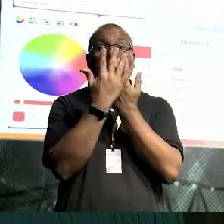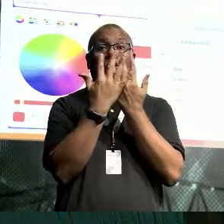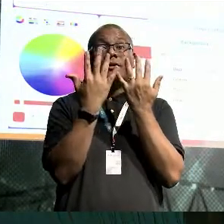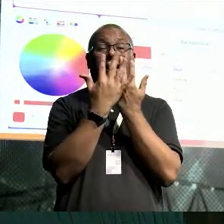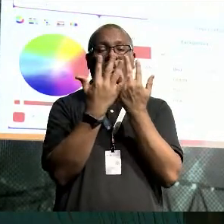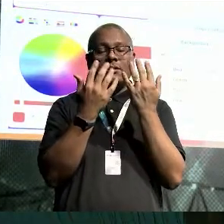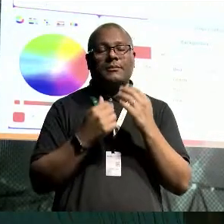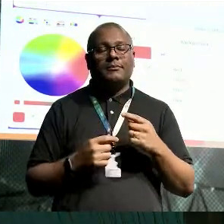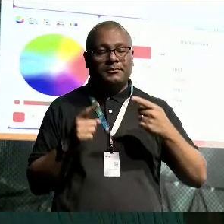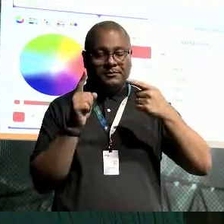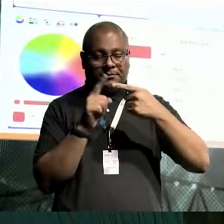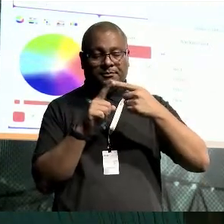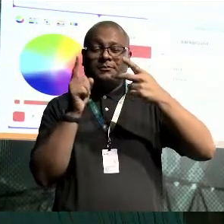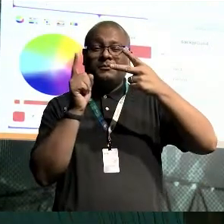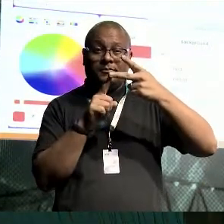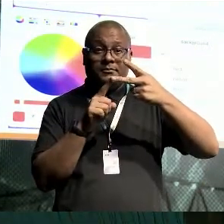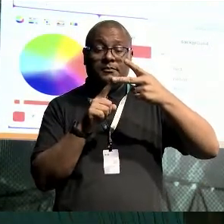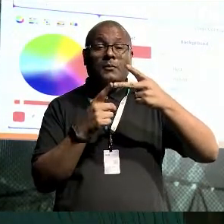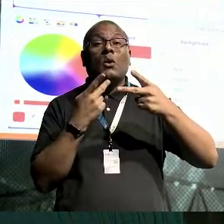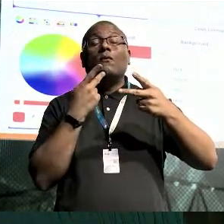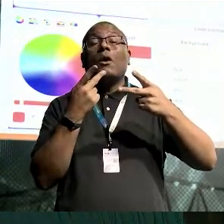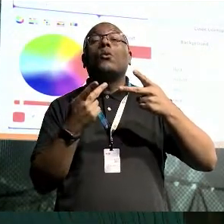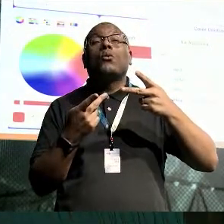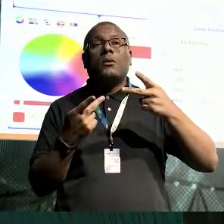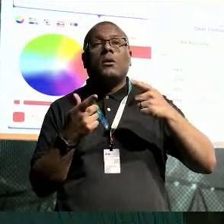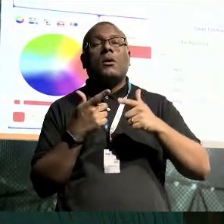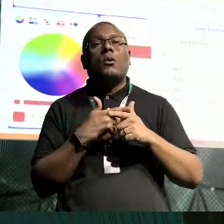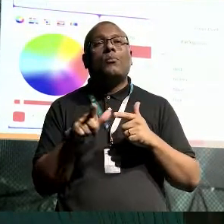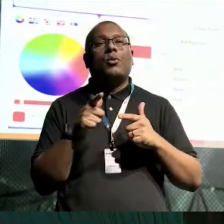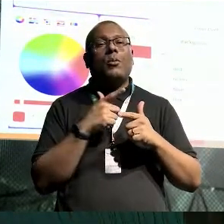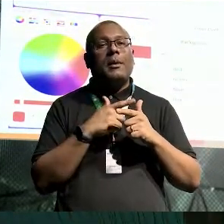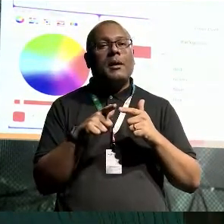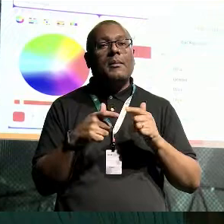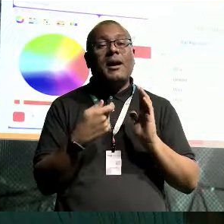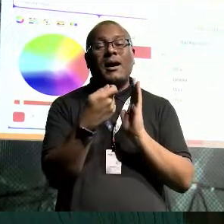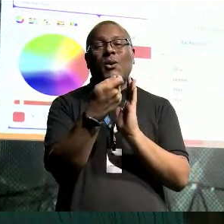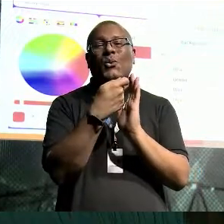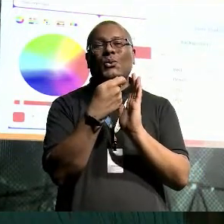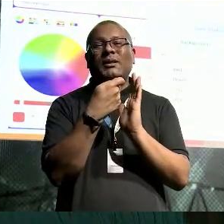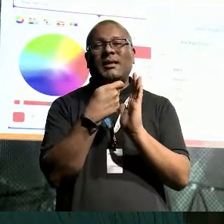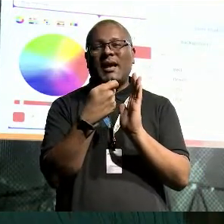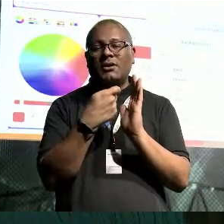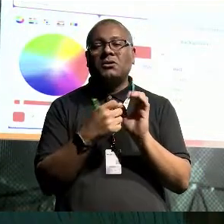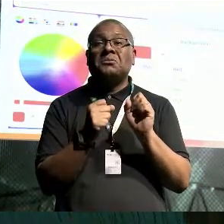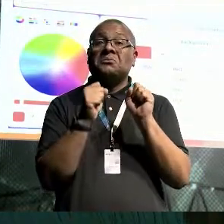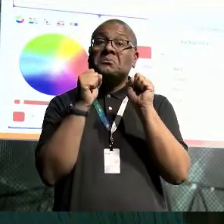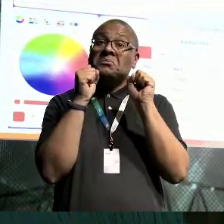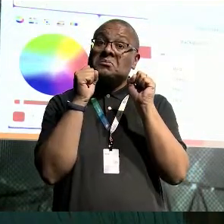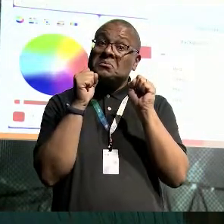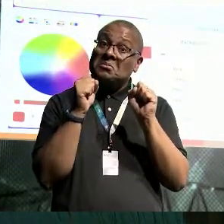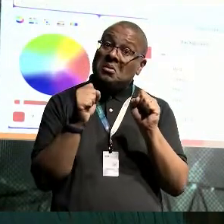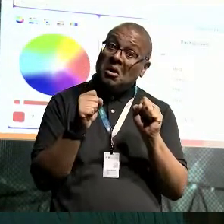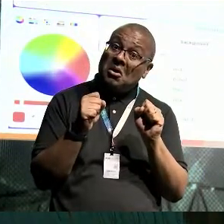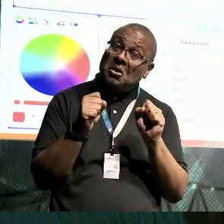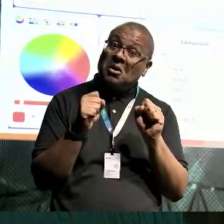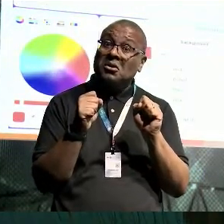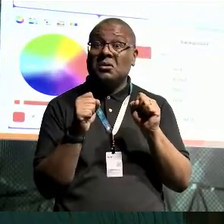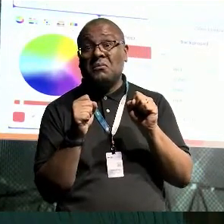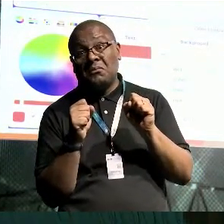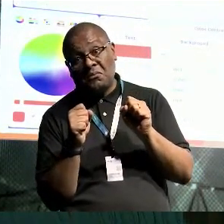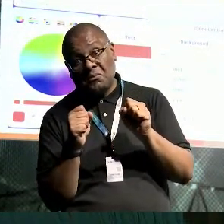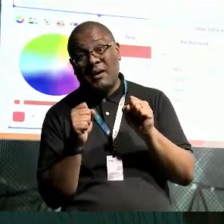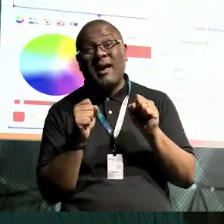contraste, e ele me deu um problema de que algum texto pode estar